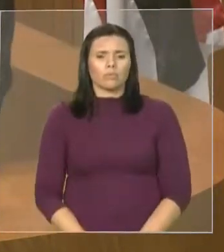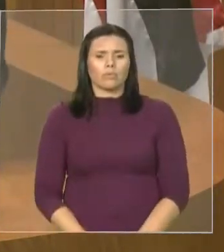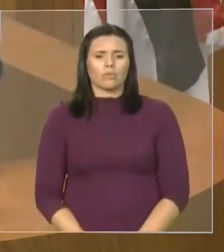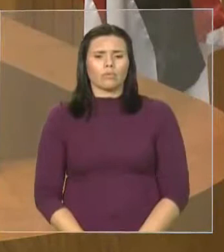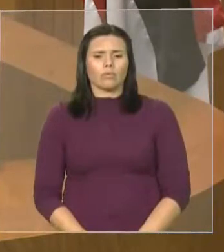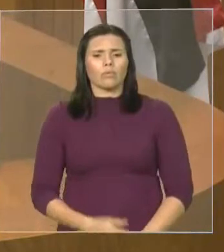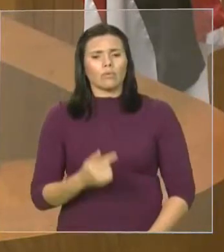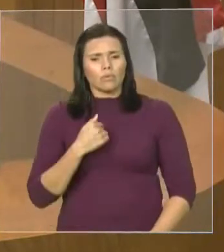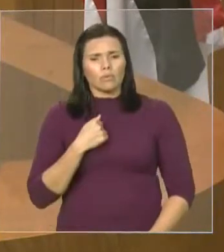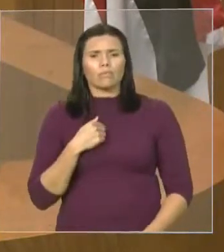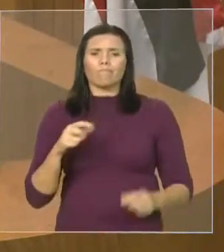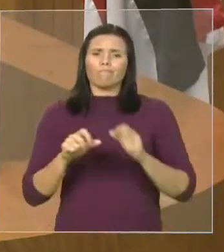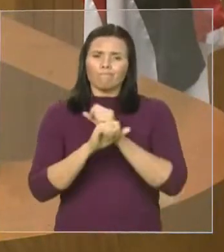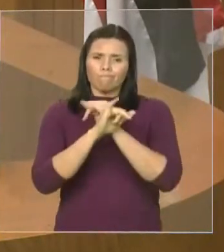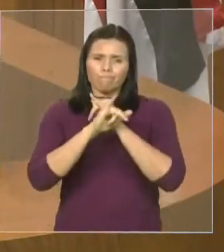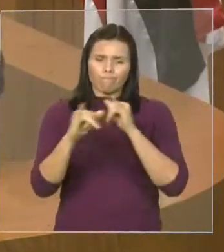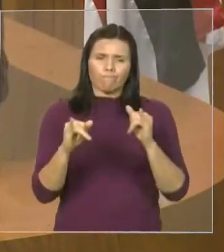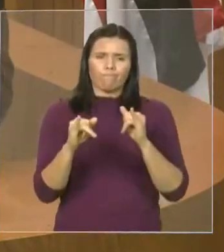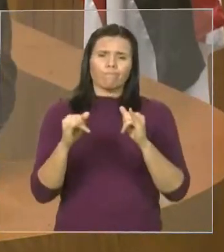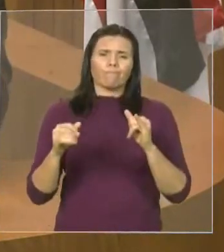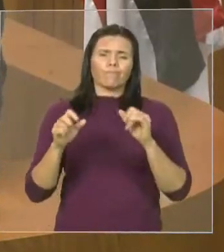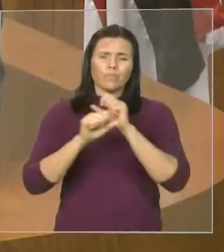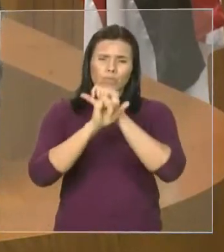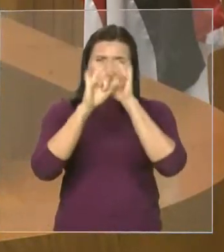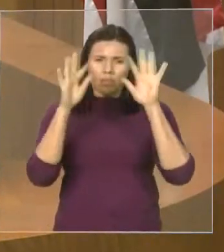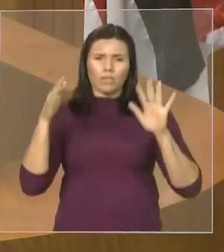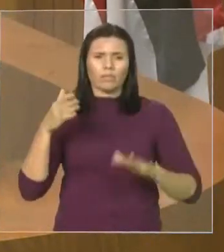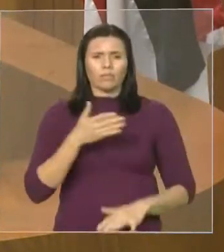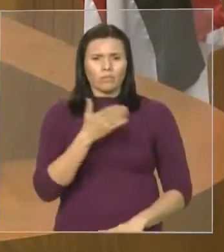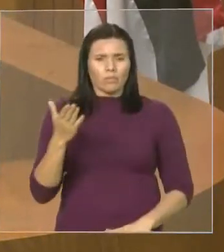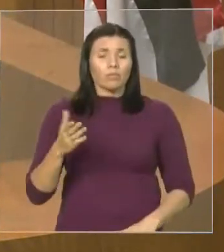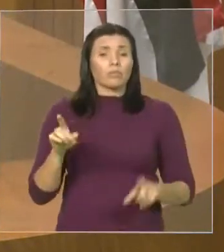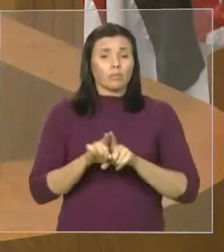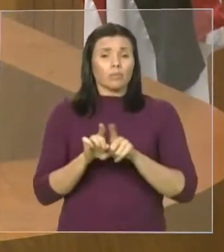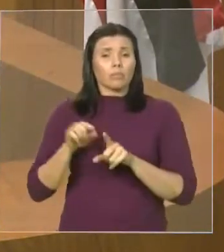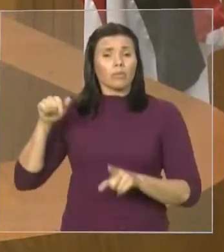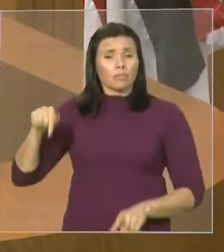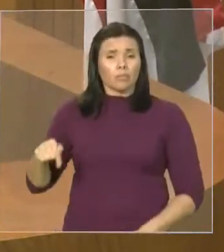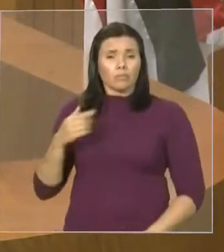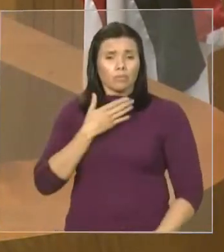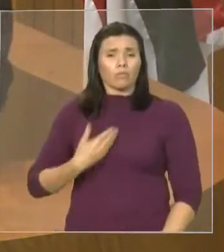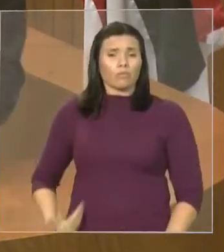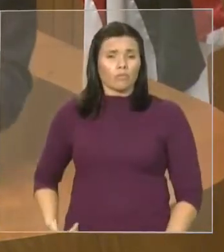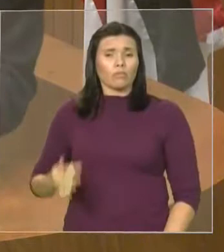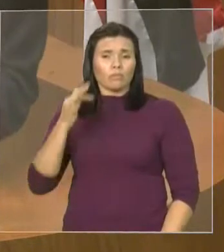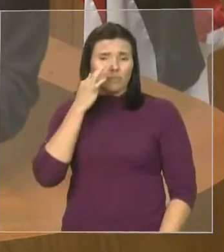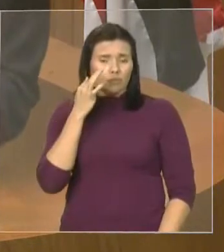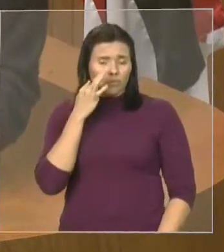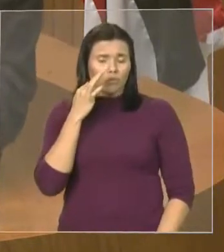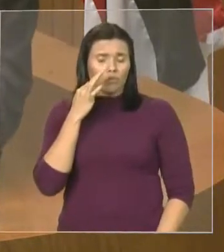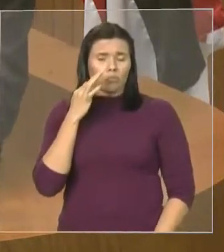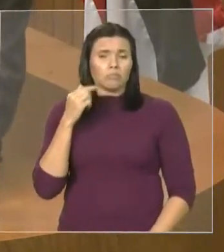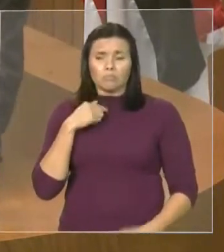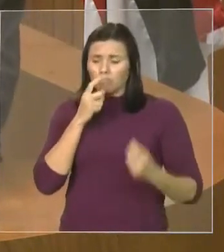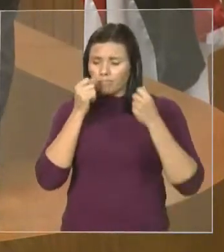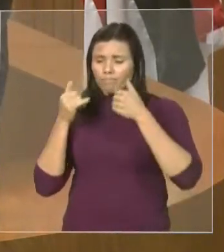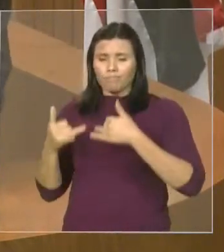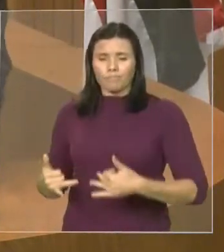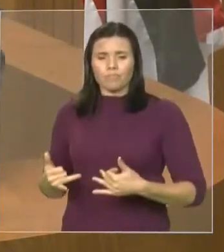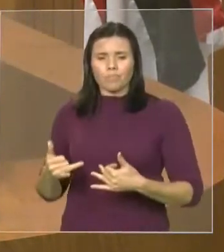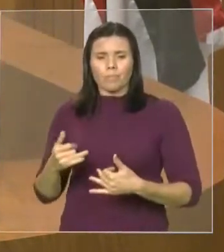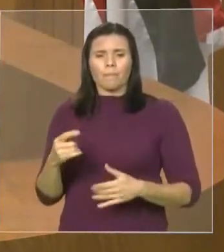eu deixarei para a consciência do governador Flávio Dino. No mais, senhor presidente, dizer que me